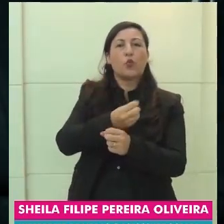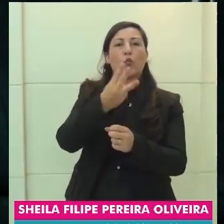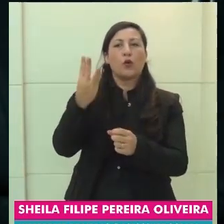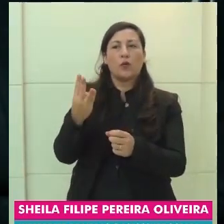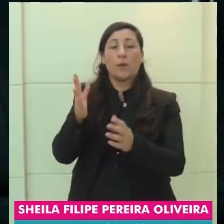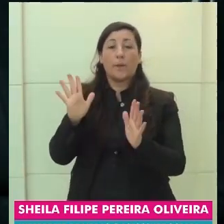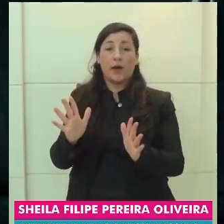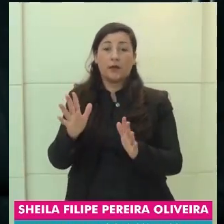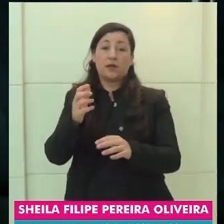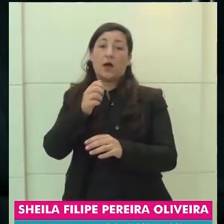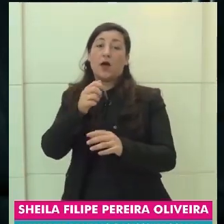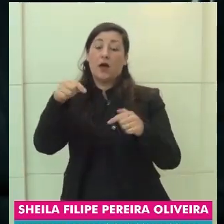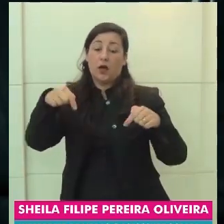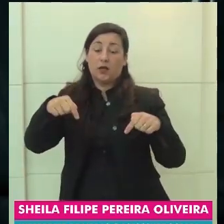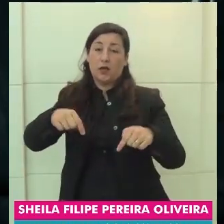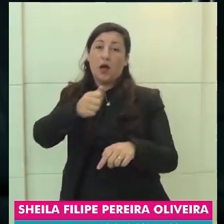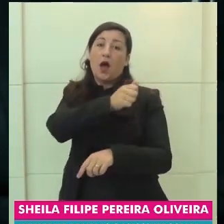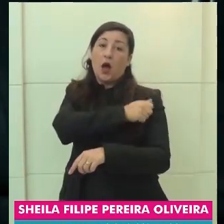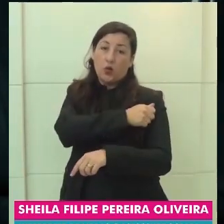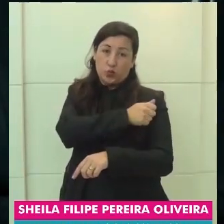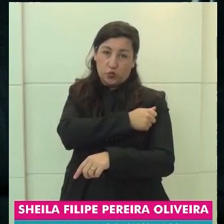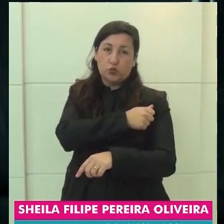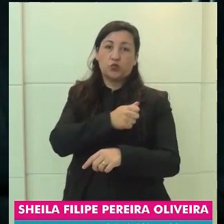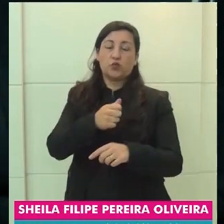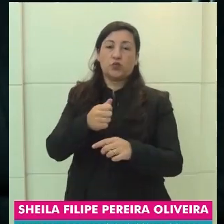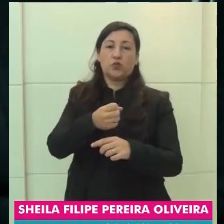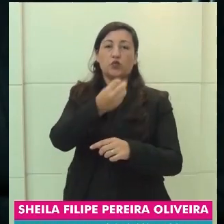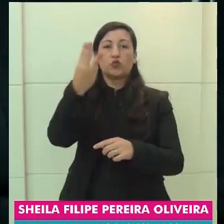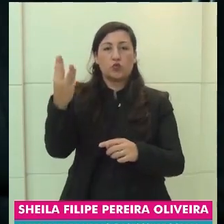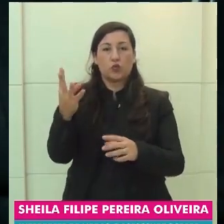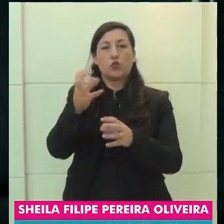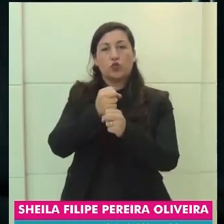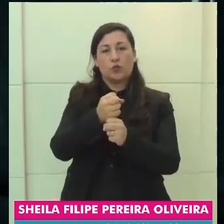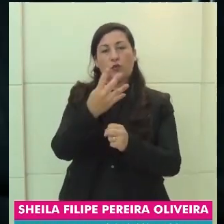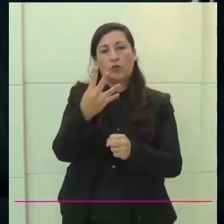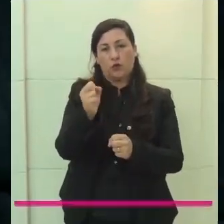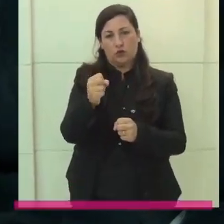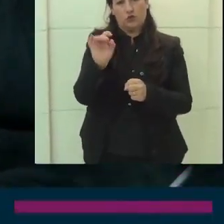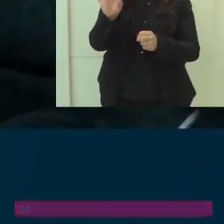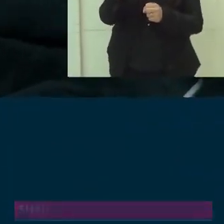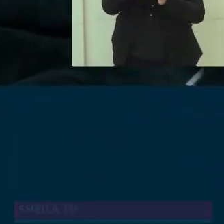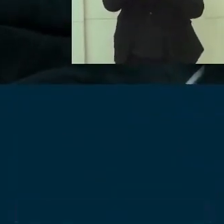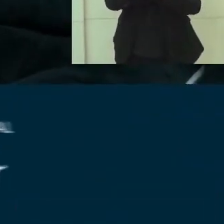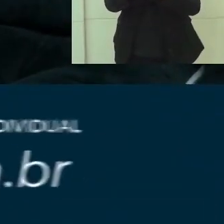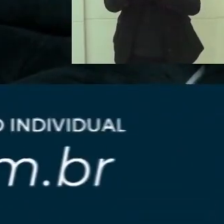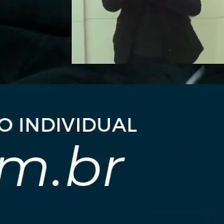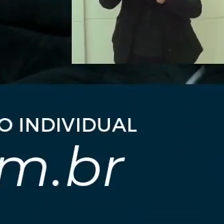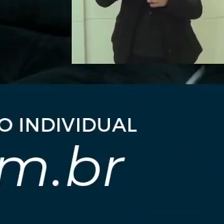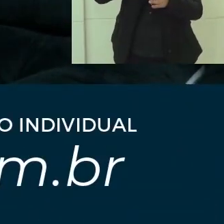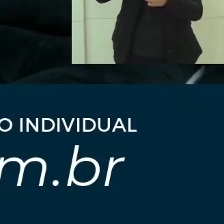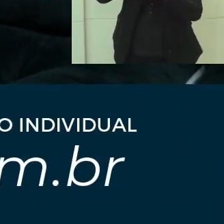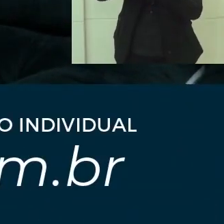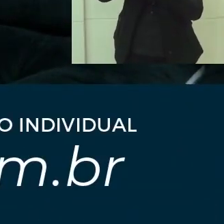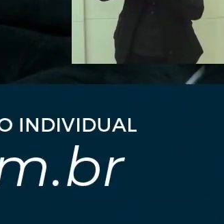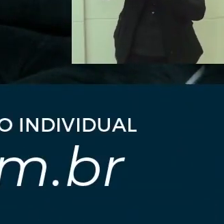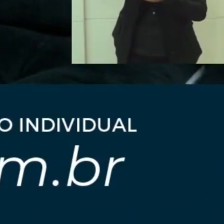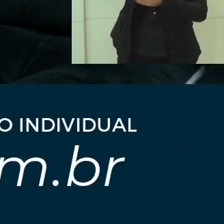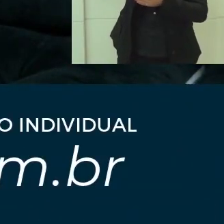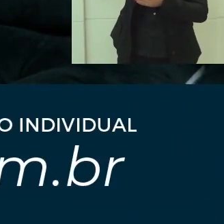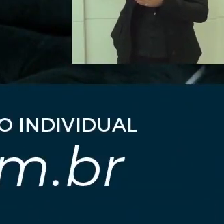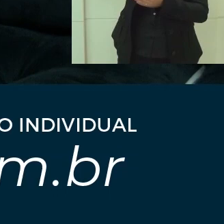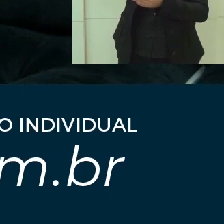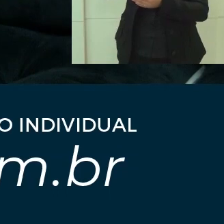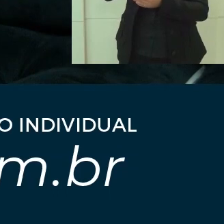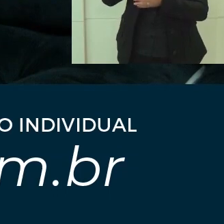aula 48, conveniado pela Fundação, né? Fundação Catarina de Historiação Especial. Mas, nós temos aqui em